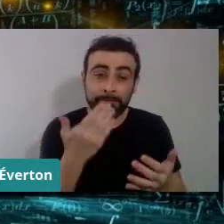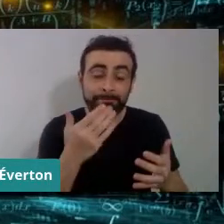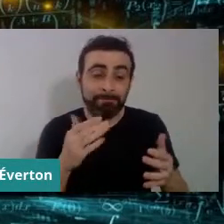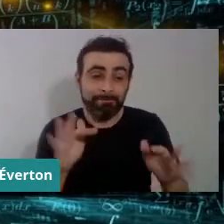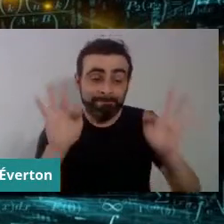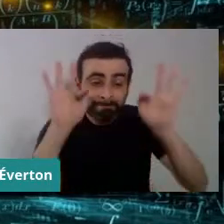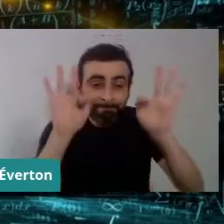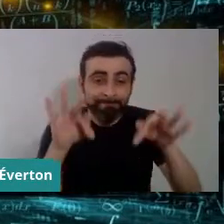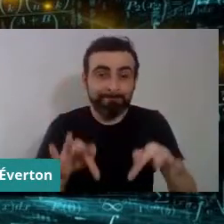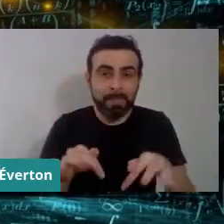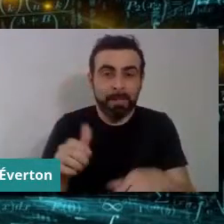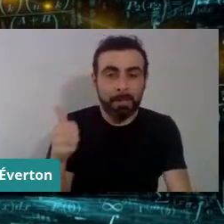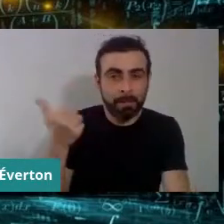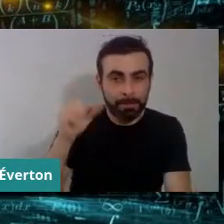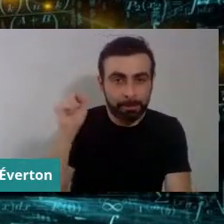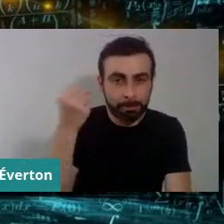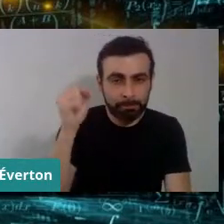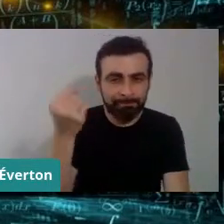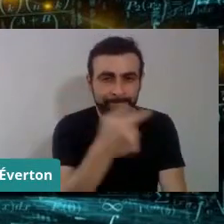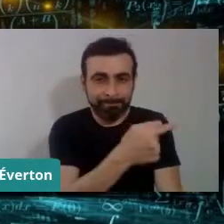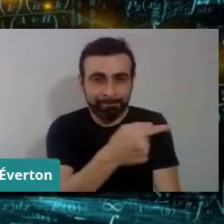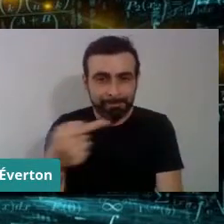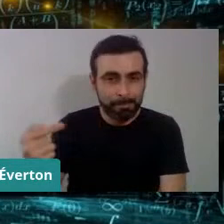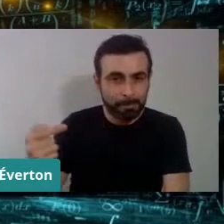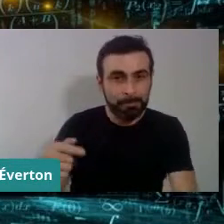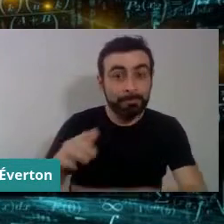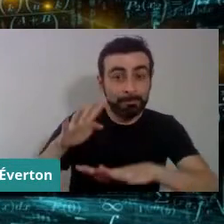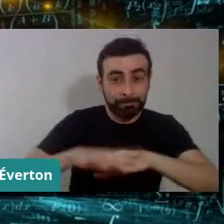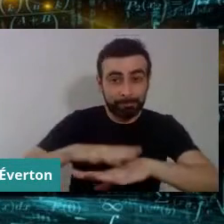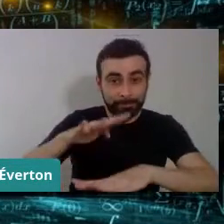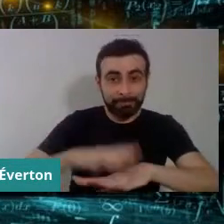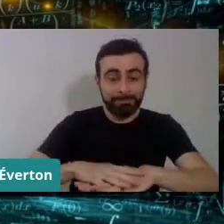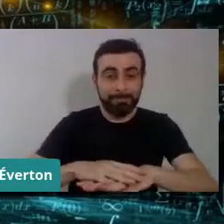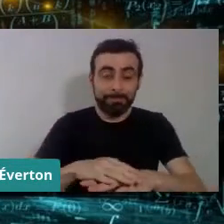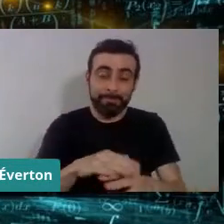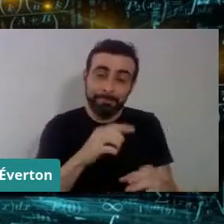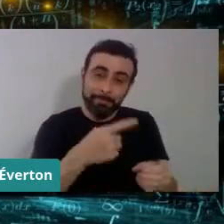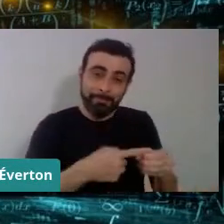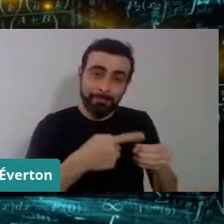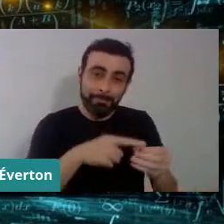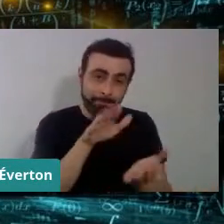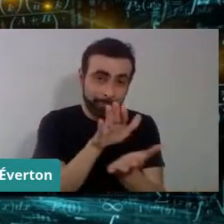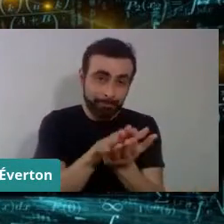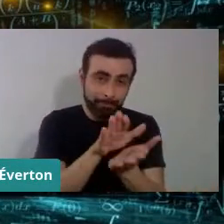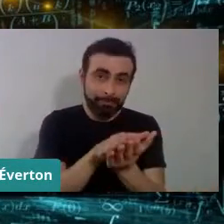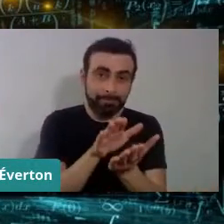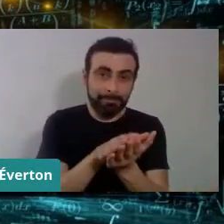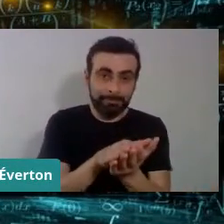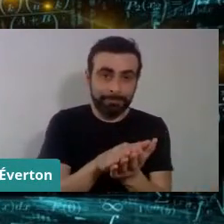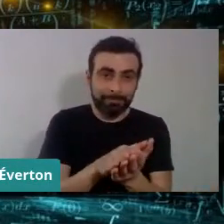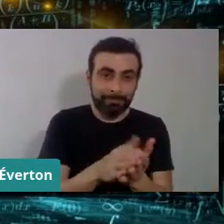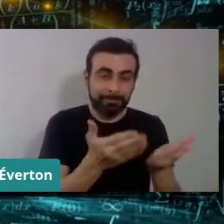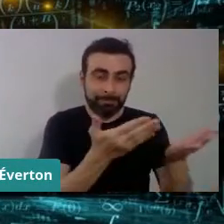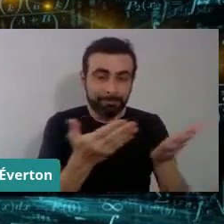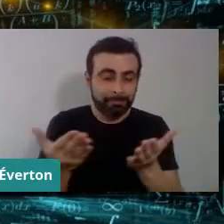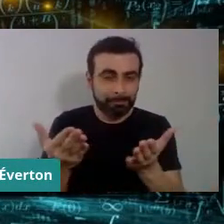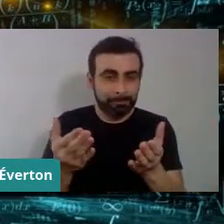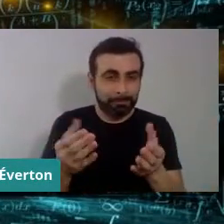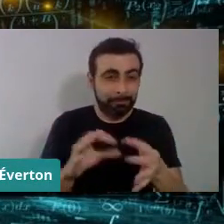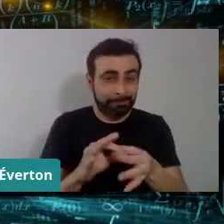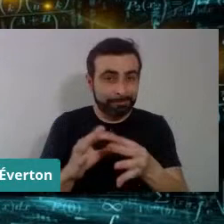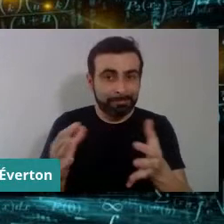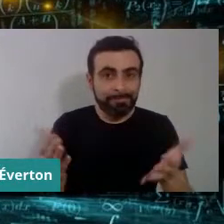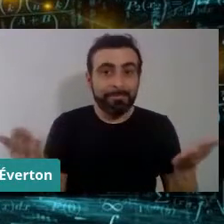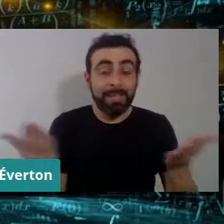a 18ª Semana da Matemática Campus Jacarezinho. Deixo vocês com a